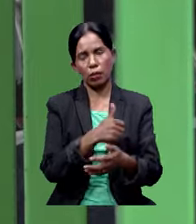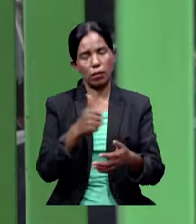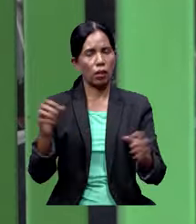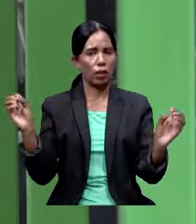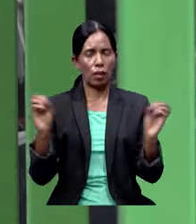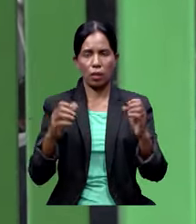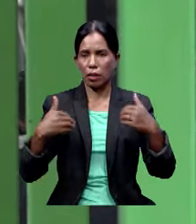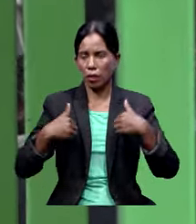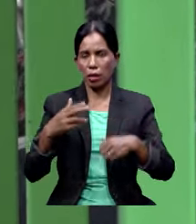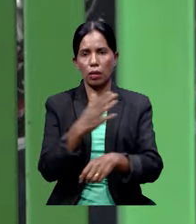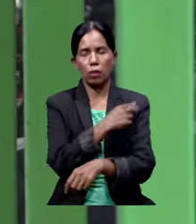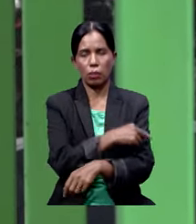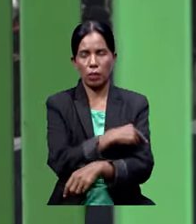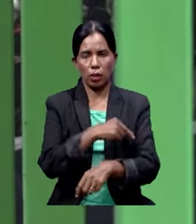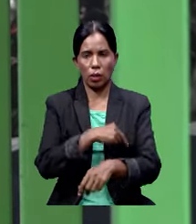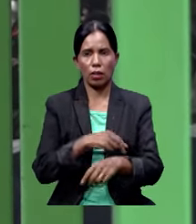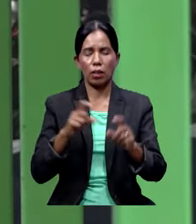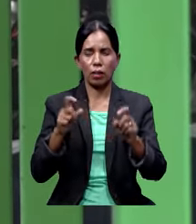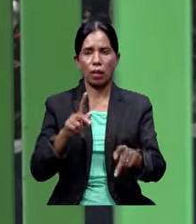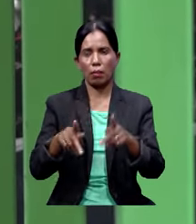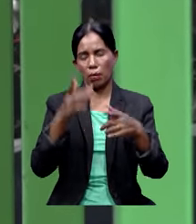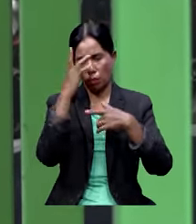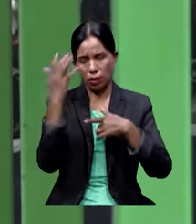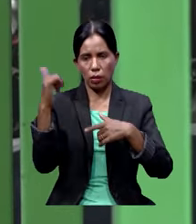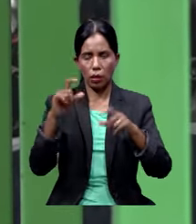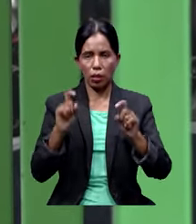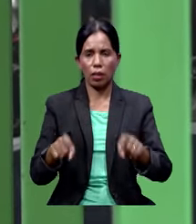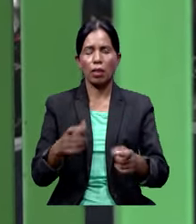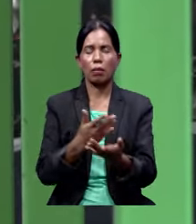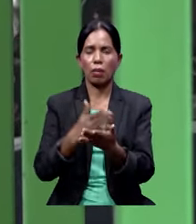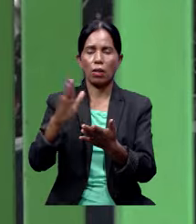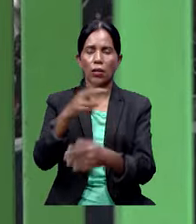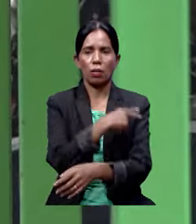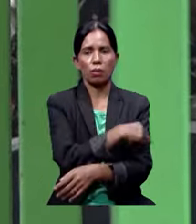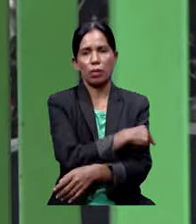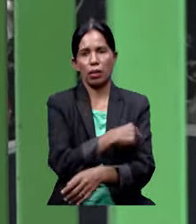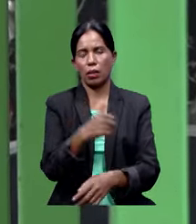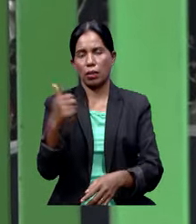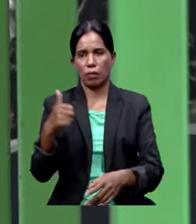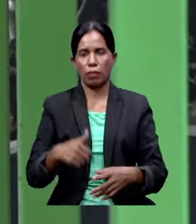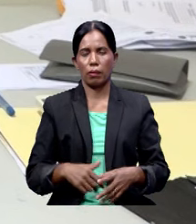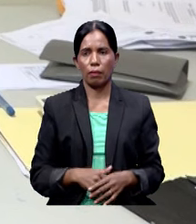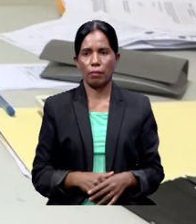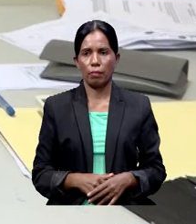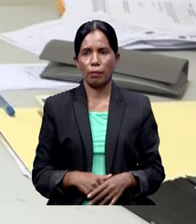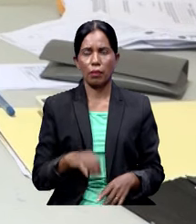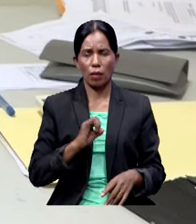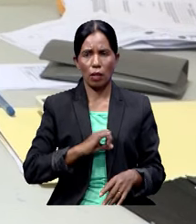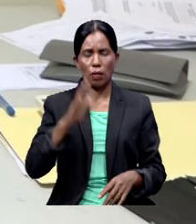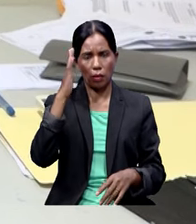ki hospital no ne obrigado paciente sir tem ki bahola e a clínica privada. Ah, bueno, en kata.